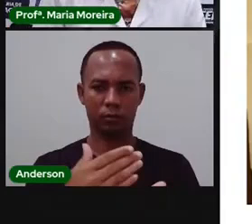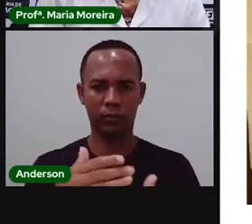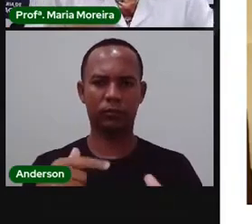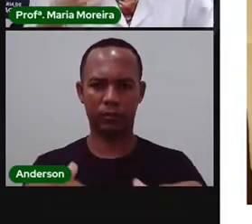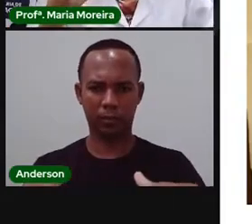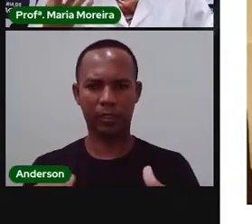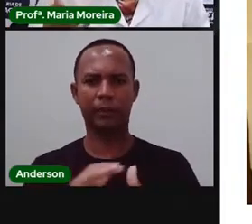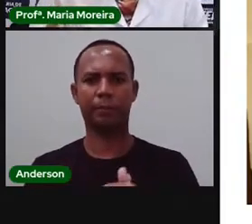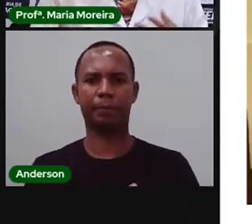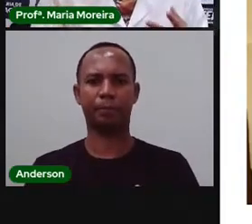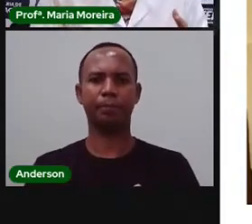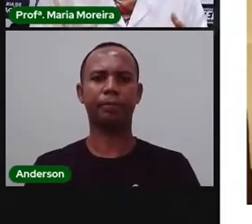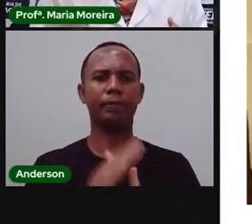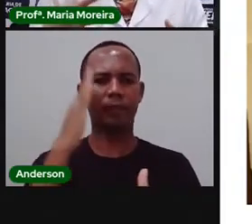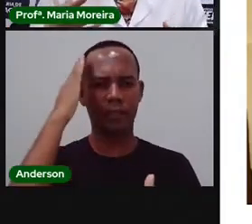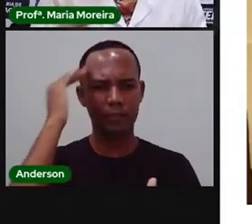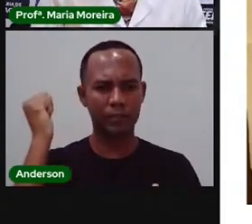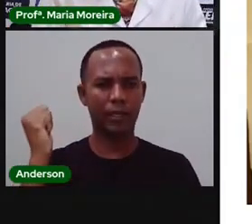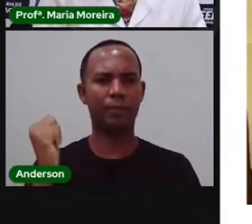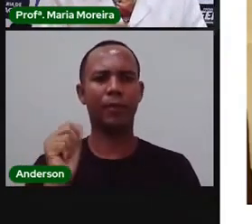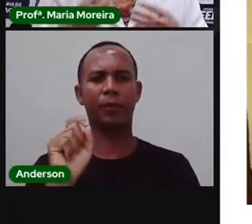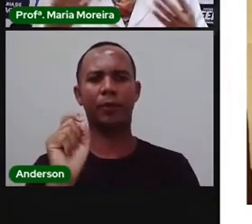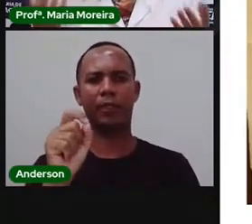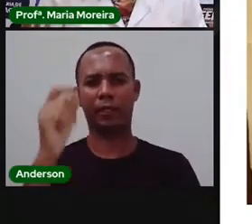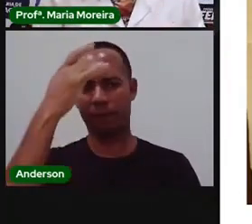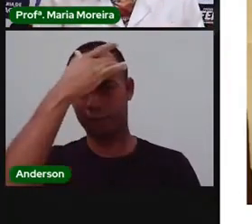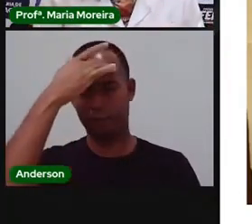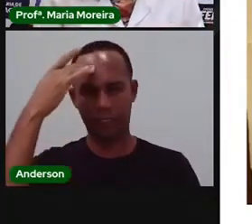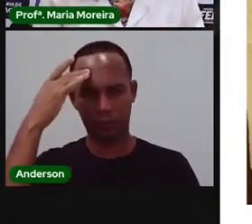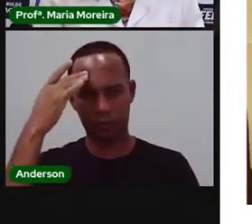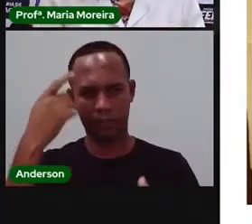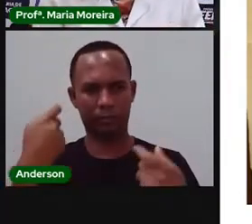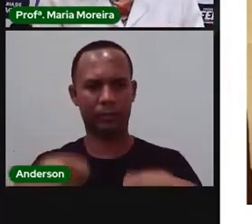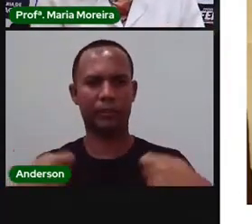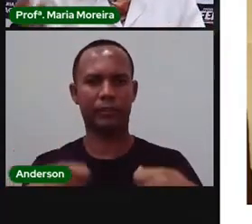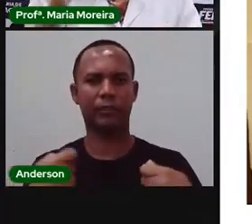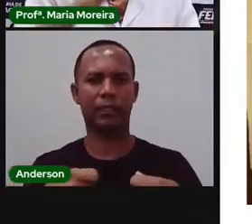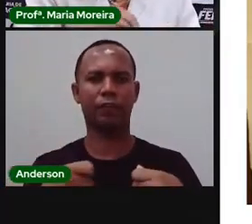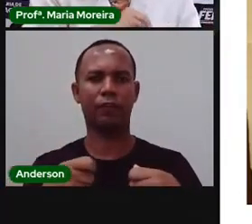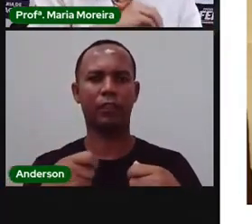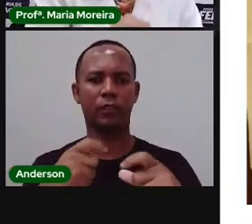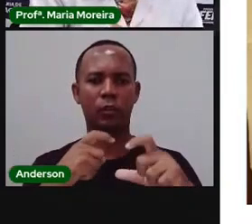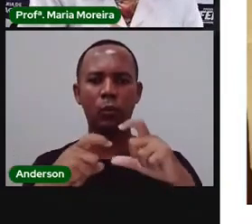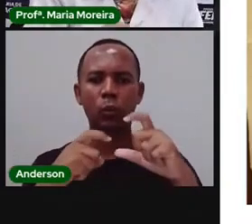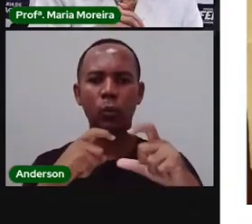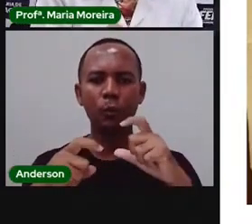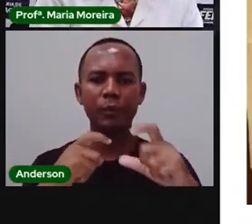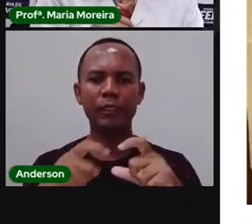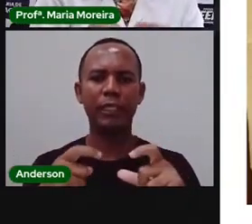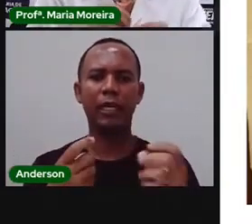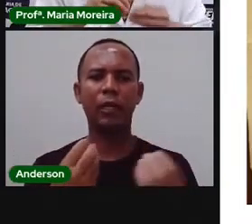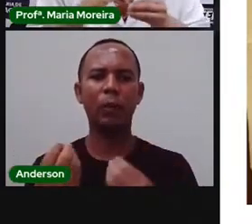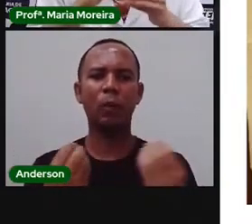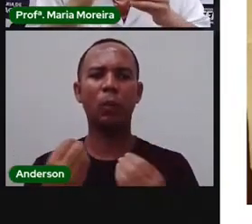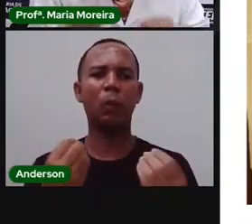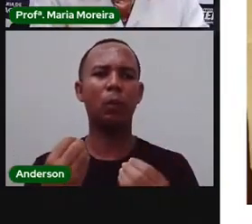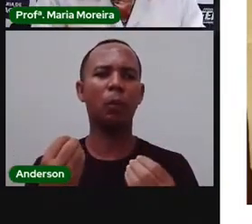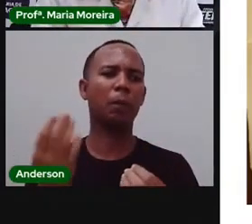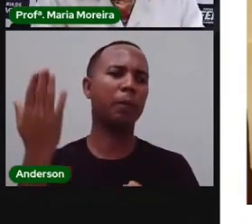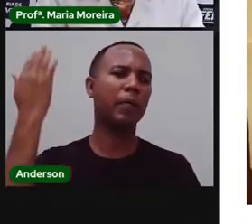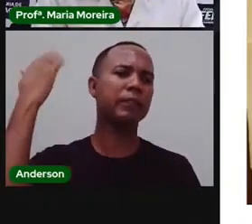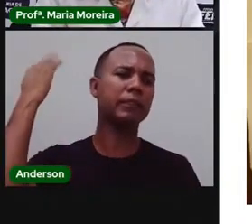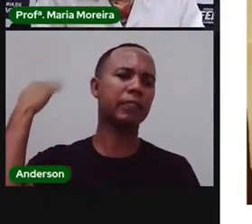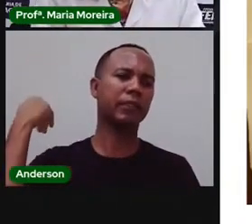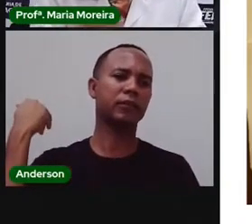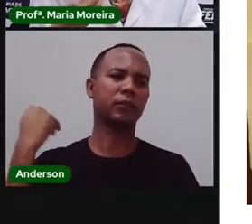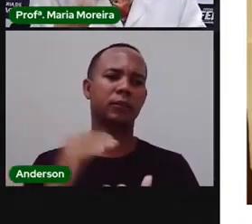Bom, e aí a gente sabe que com o passar do tempo as pessoas precisavam se comunicar. Na época do surgimento lá, do iníciozinho